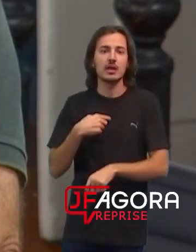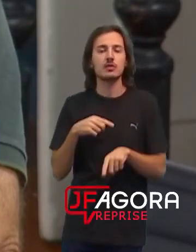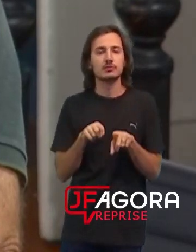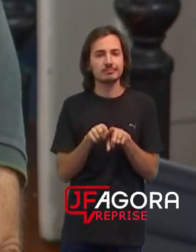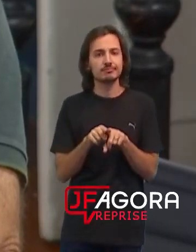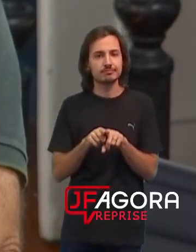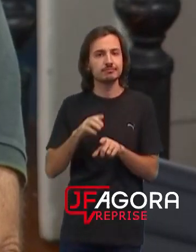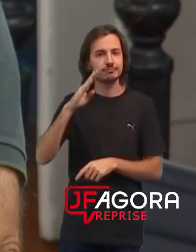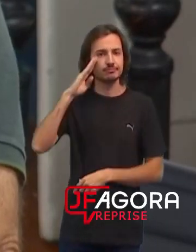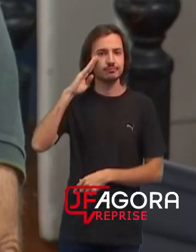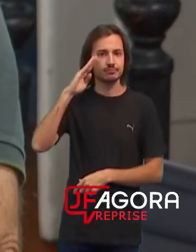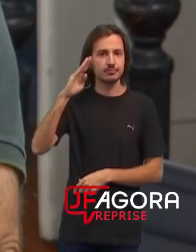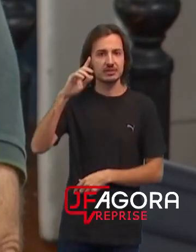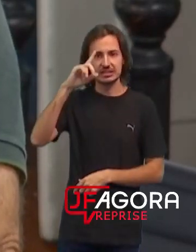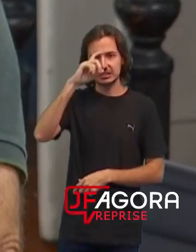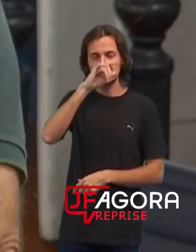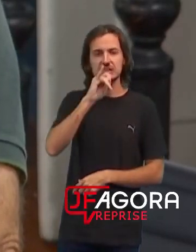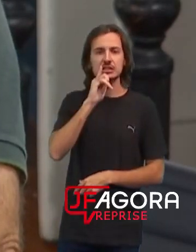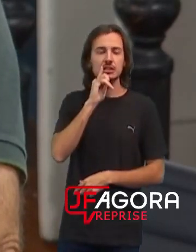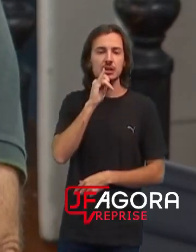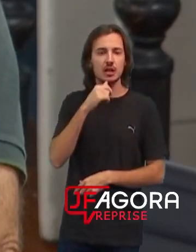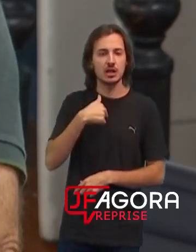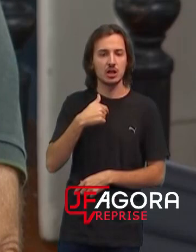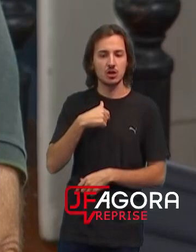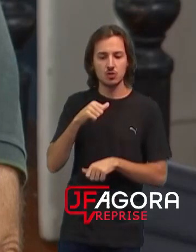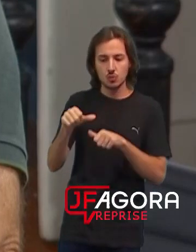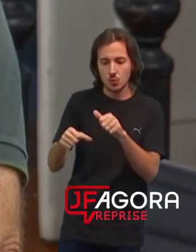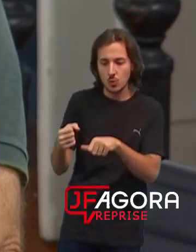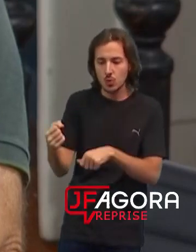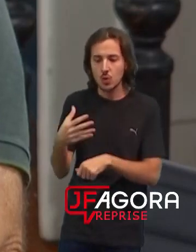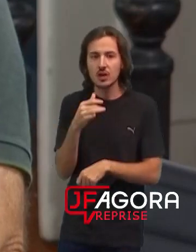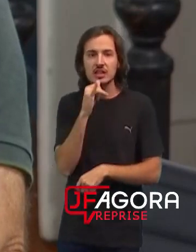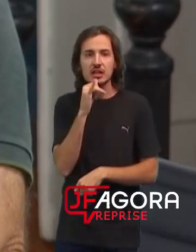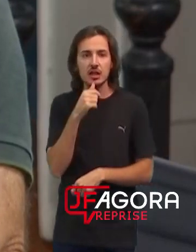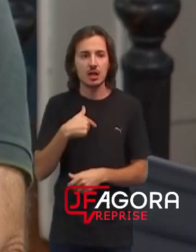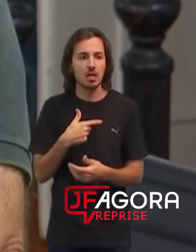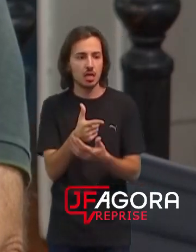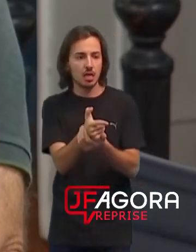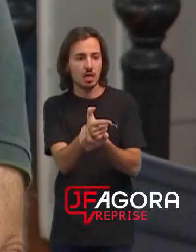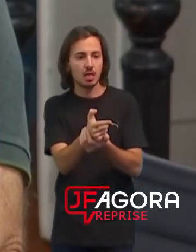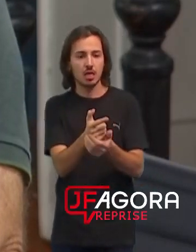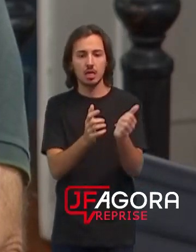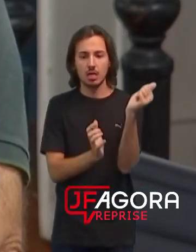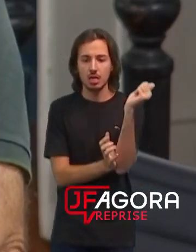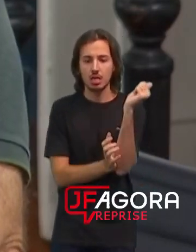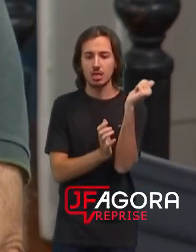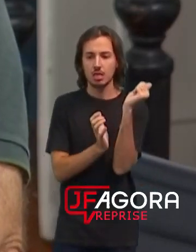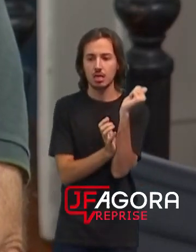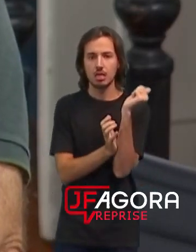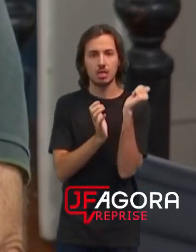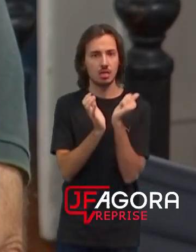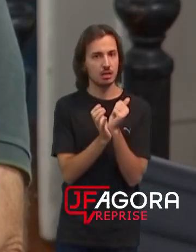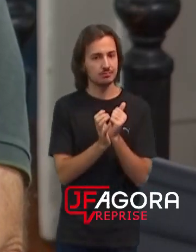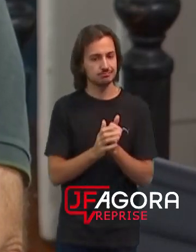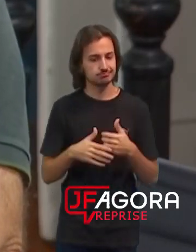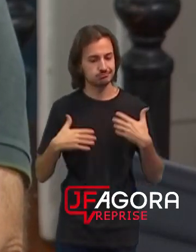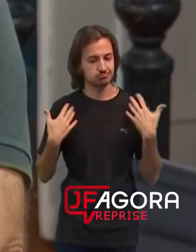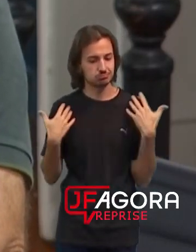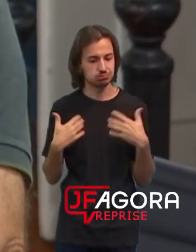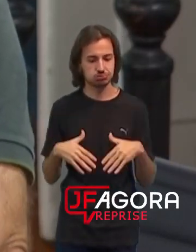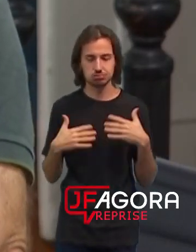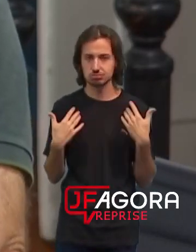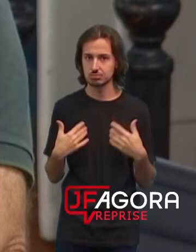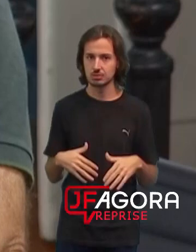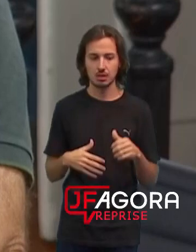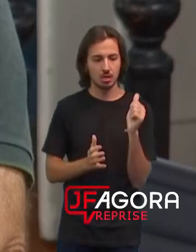gente renovar um porte, para a gente executar tiro, é uma burocracia filho da mãe. A gente tem uma burocracia